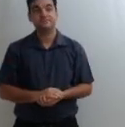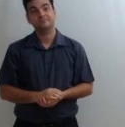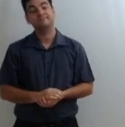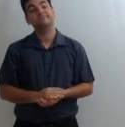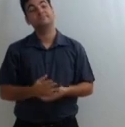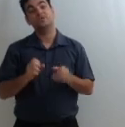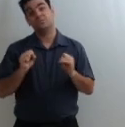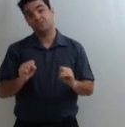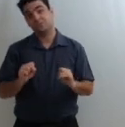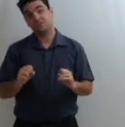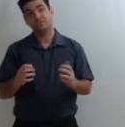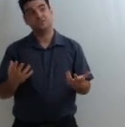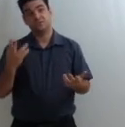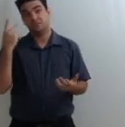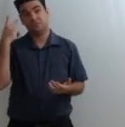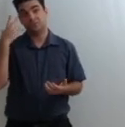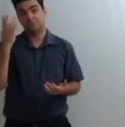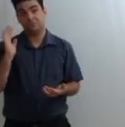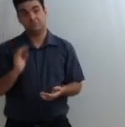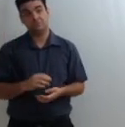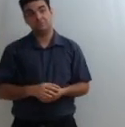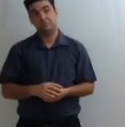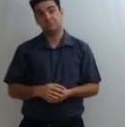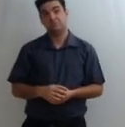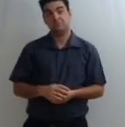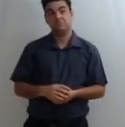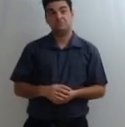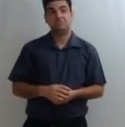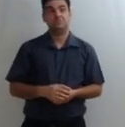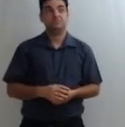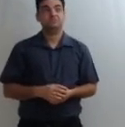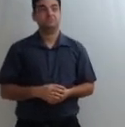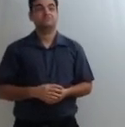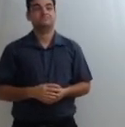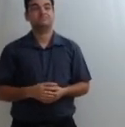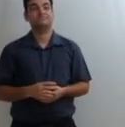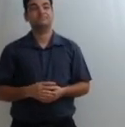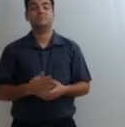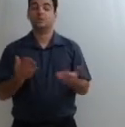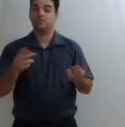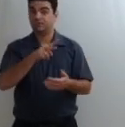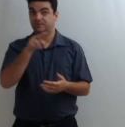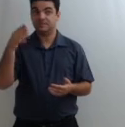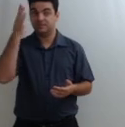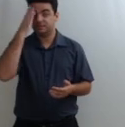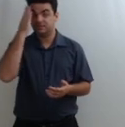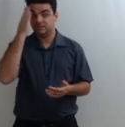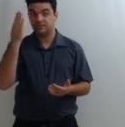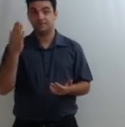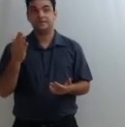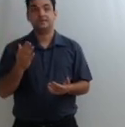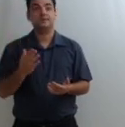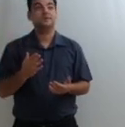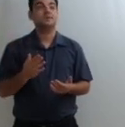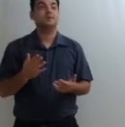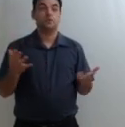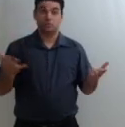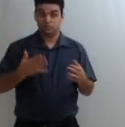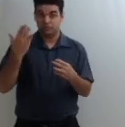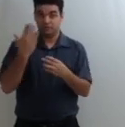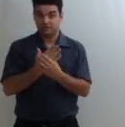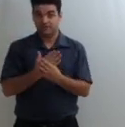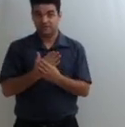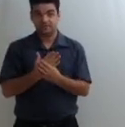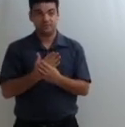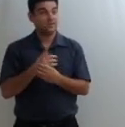é algo que pode acontecer. E vejam, Vossas Excelências, né, que no presente caso, Essa